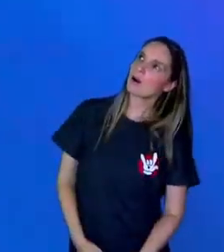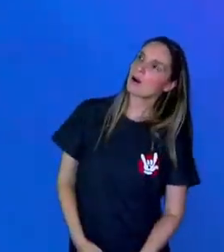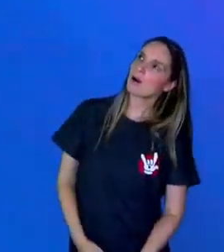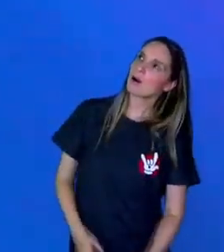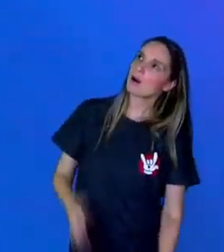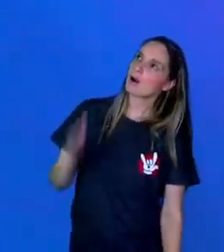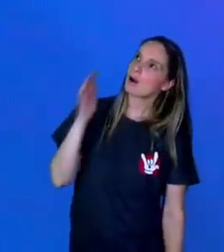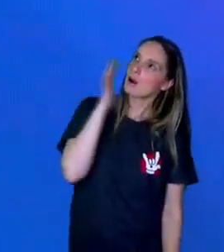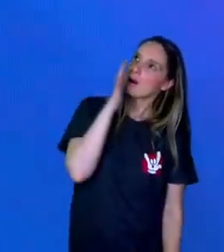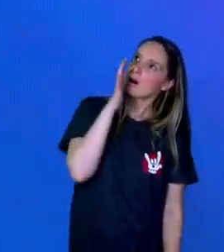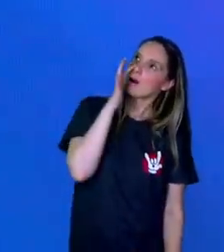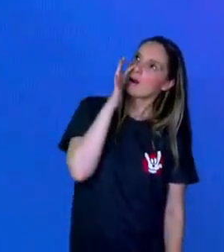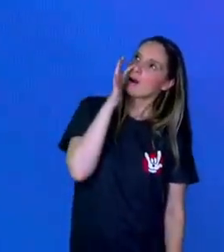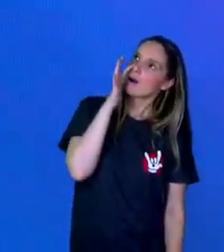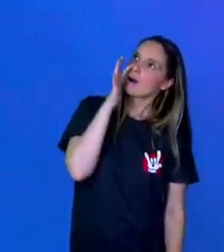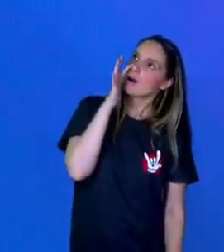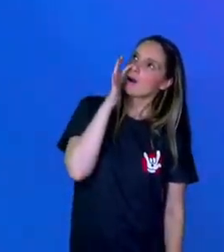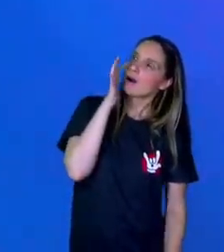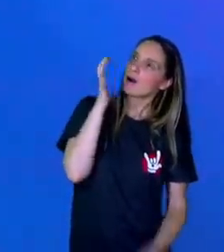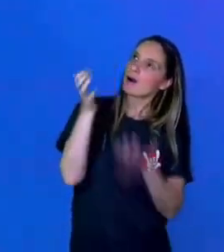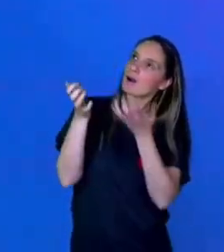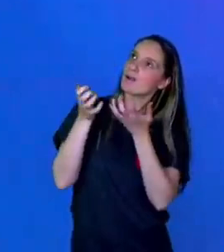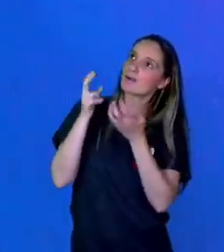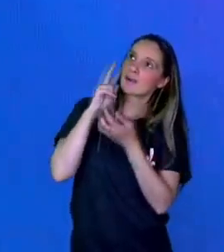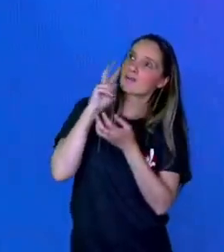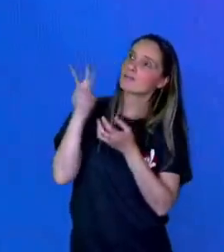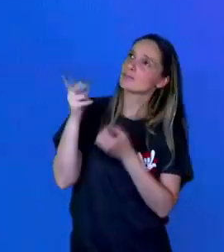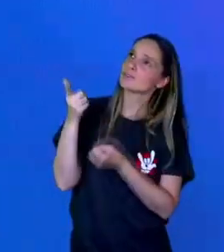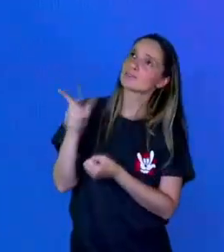porque você não sabe quando vai vê-lo de novo.